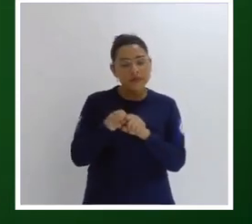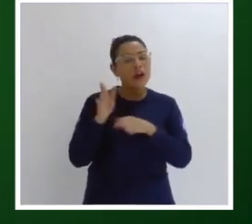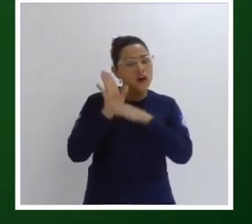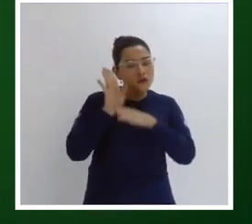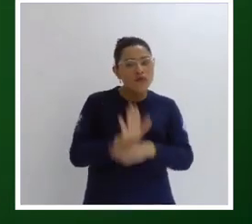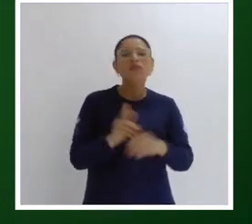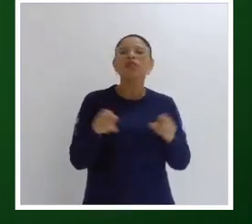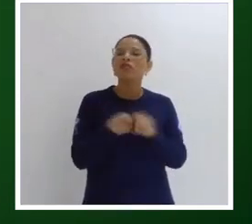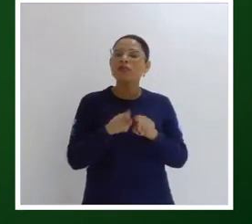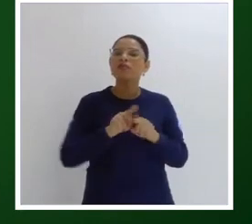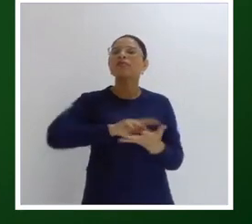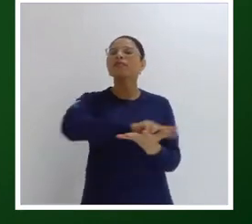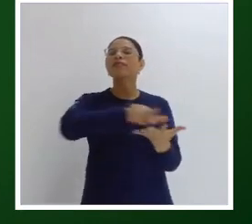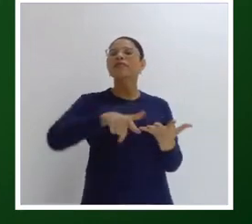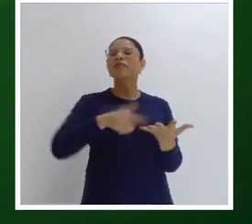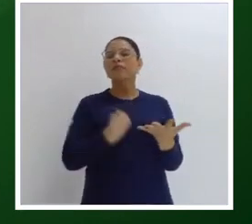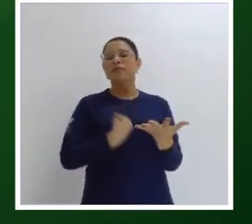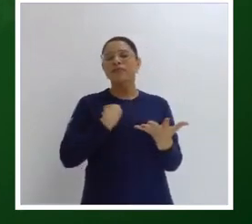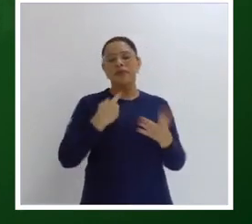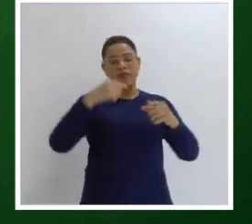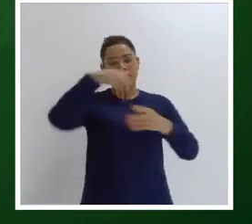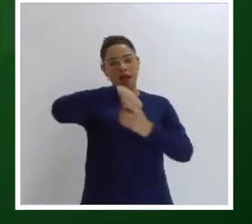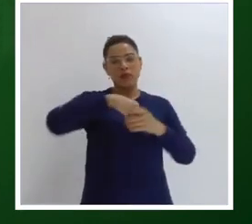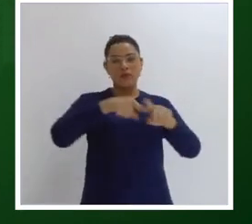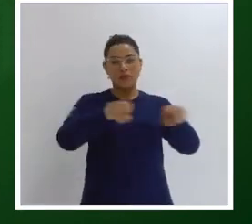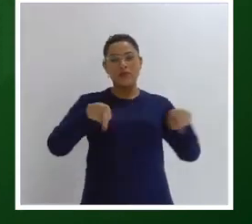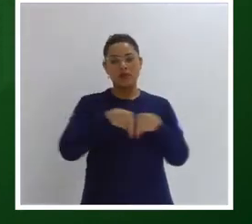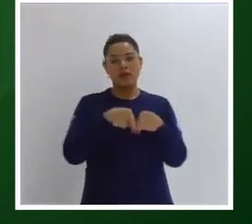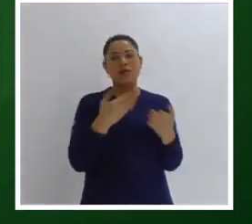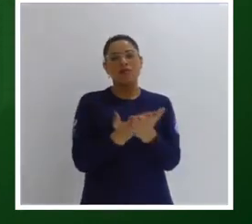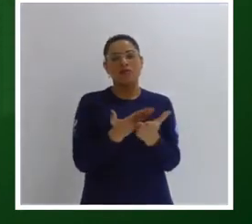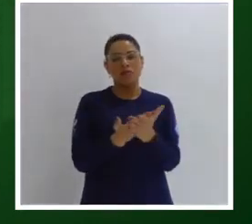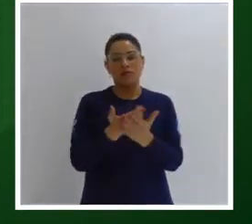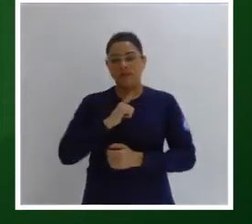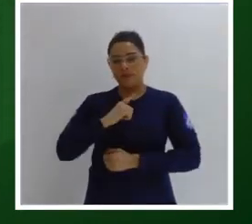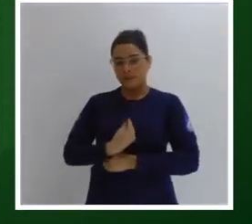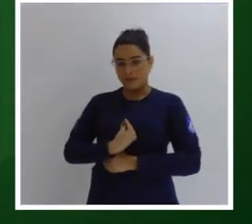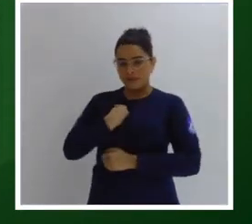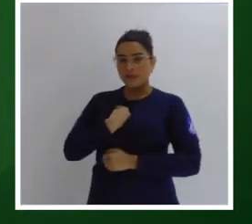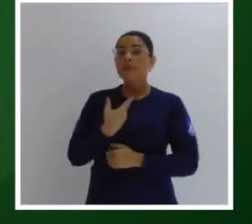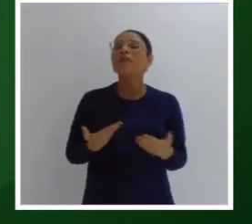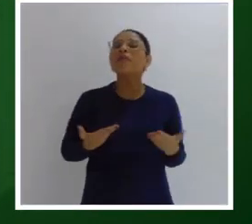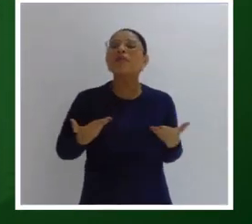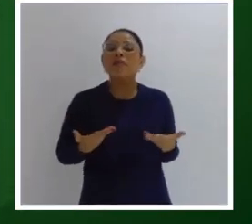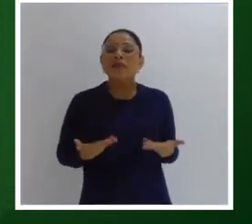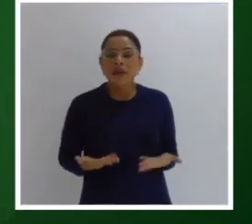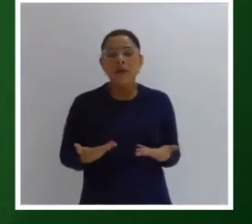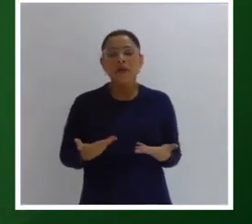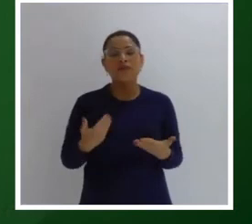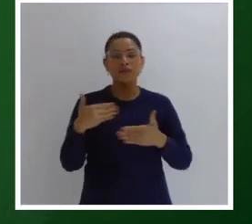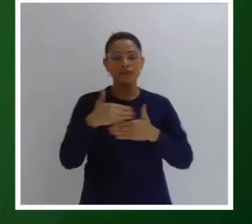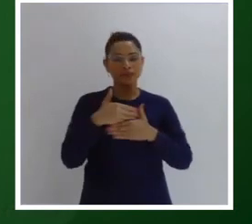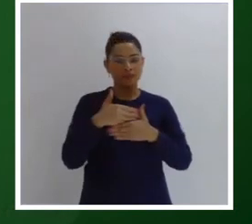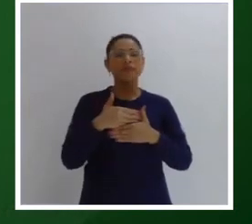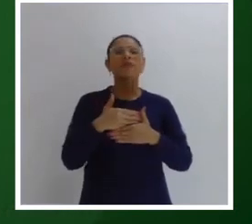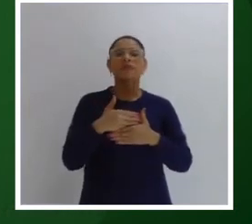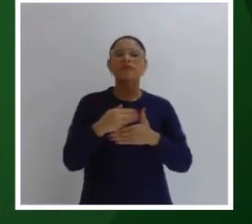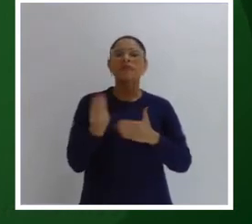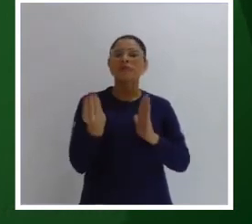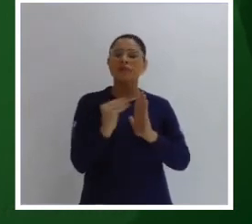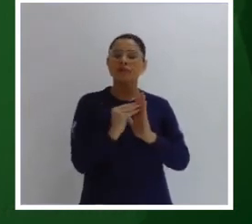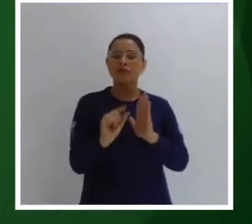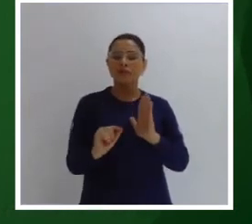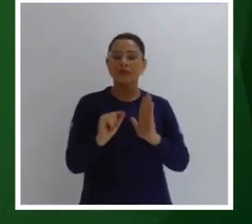diversas que nós temos dentro da sala de aula E aí eu coloquei no próximo slide também